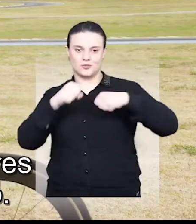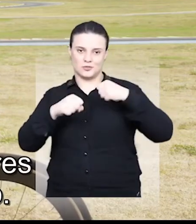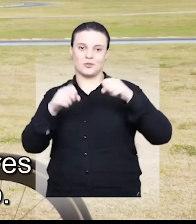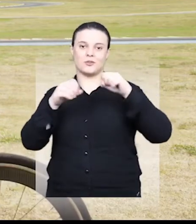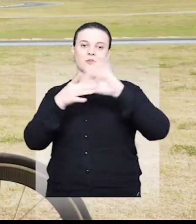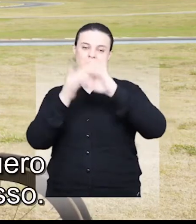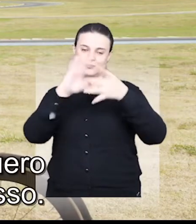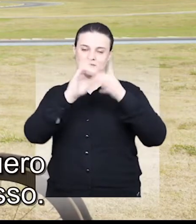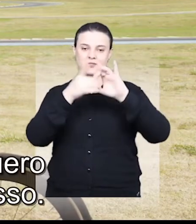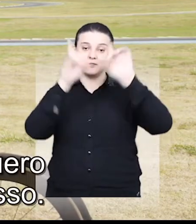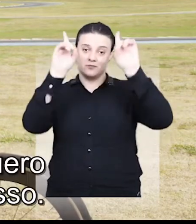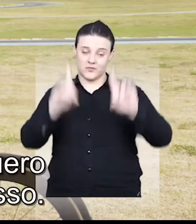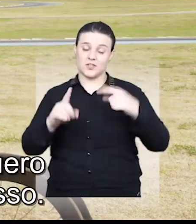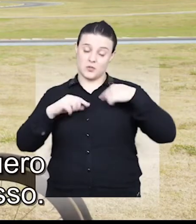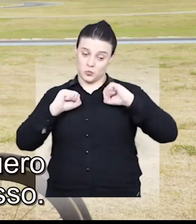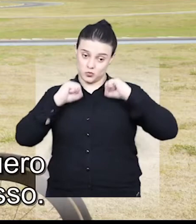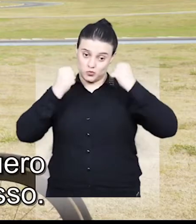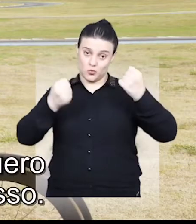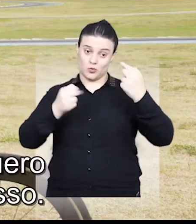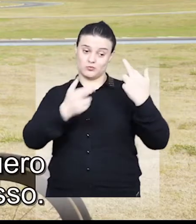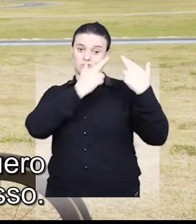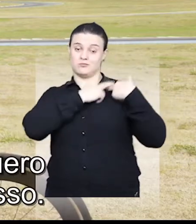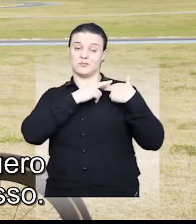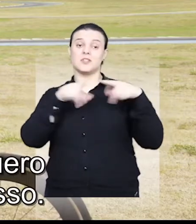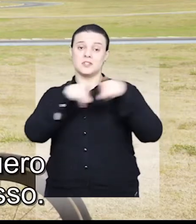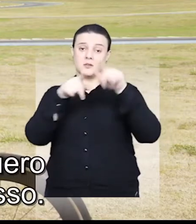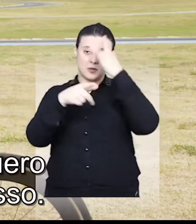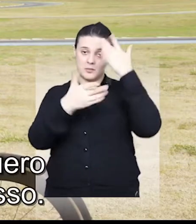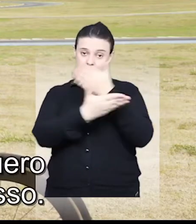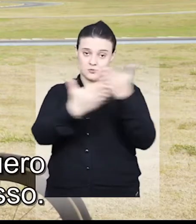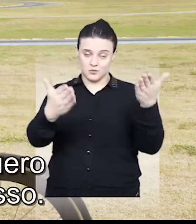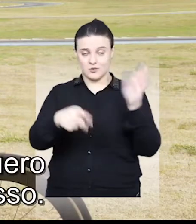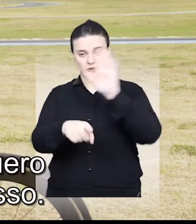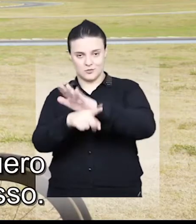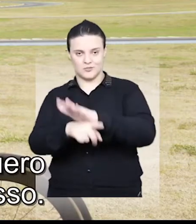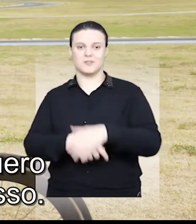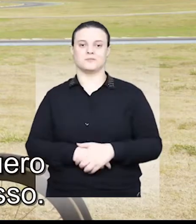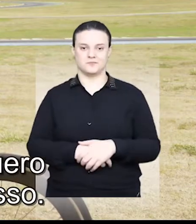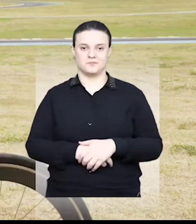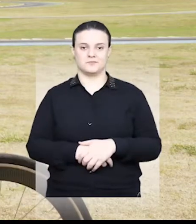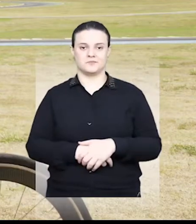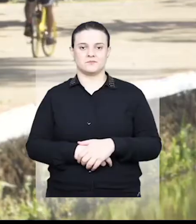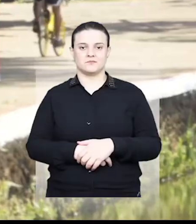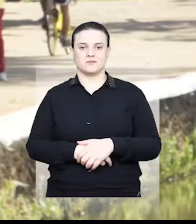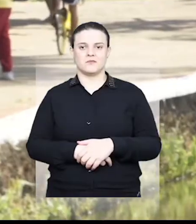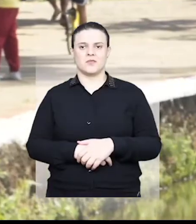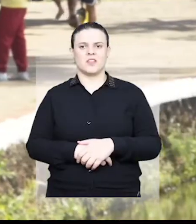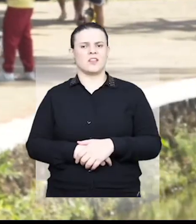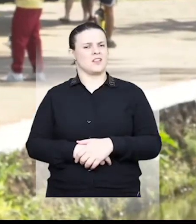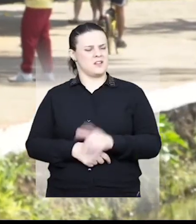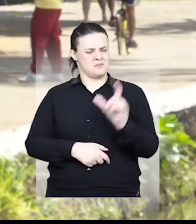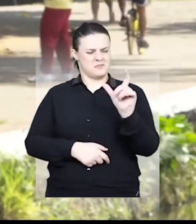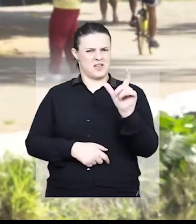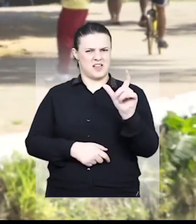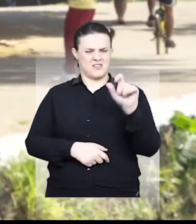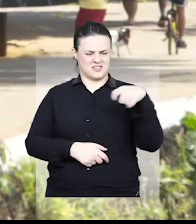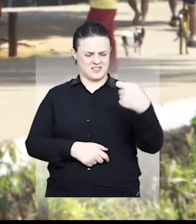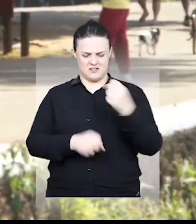ciclismo paralímpico. E eu estou fazendo minha parte e quero que mais pessoas venham contribuir com isso. Eu não